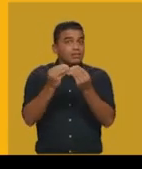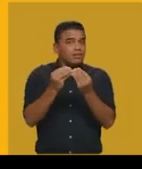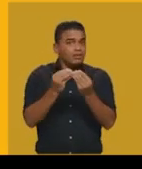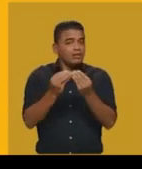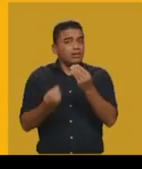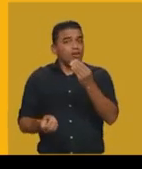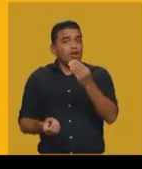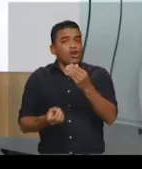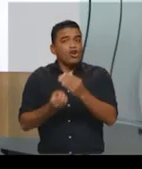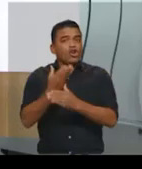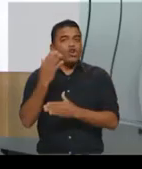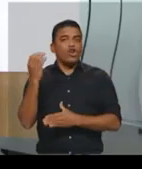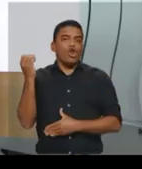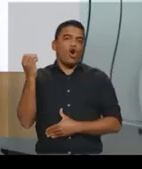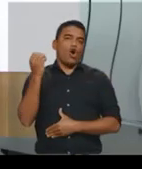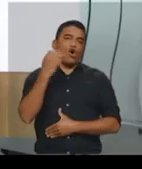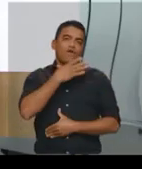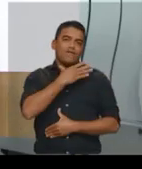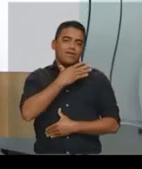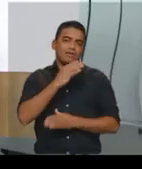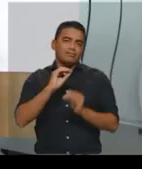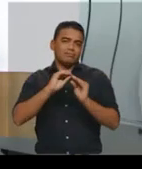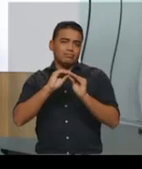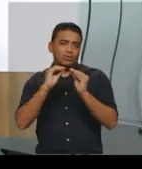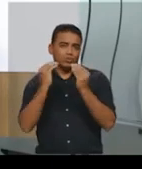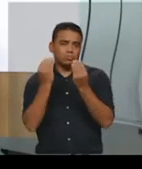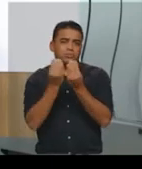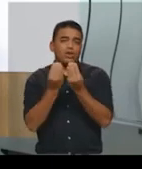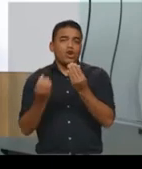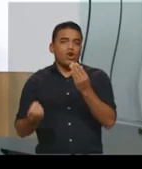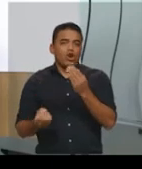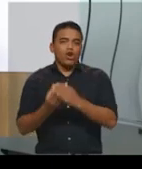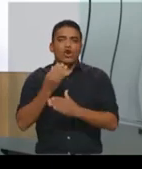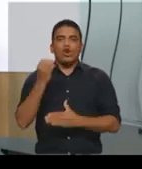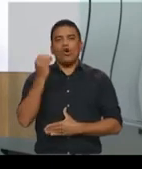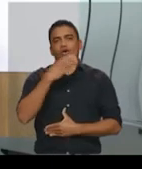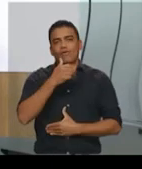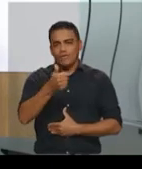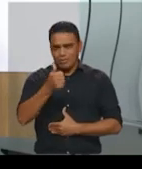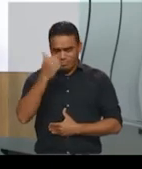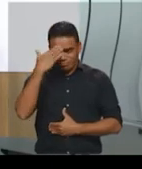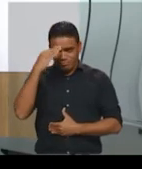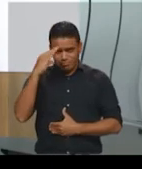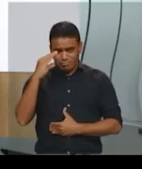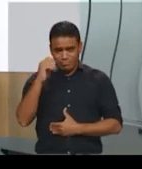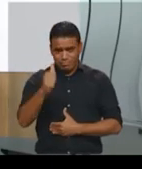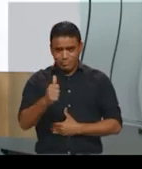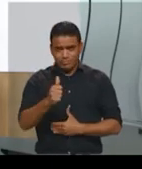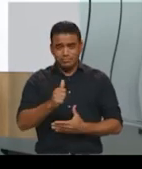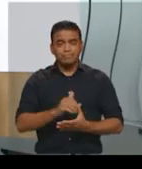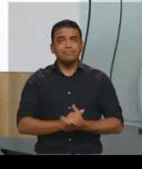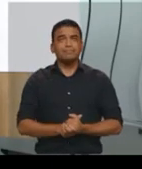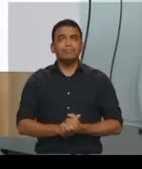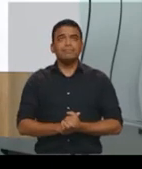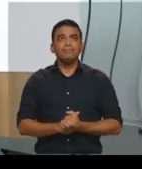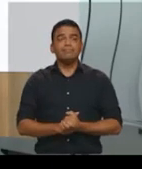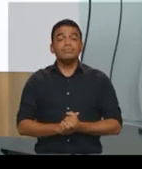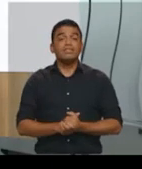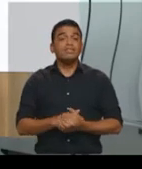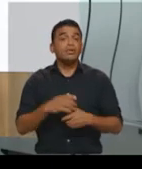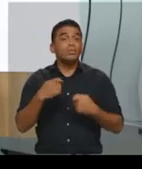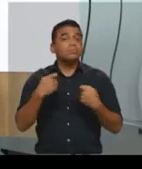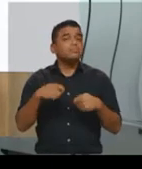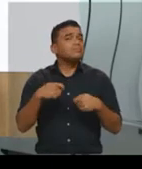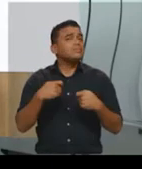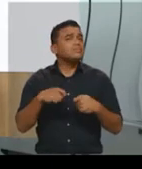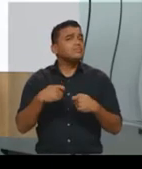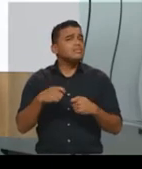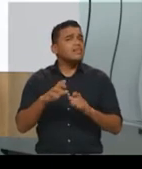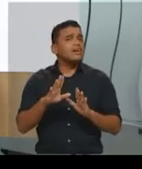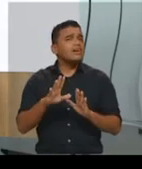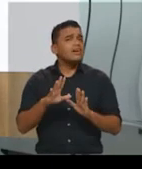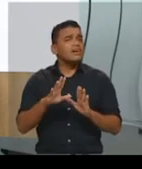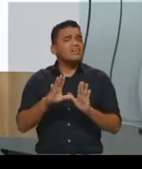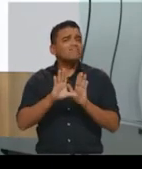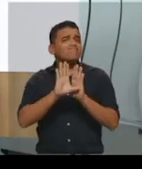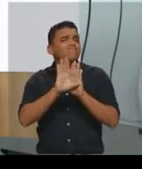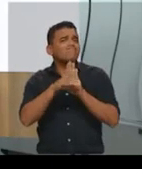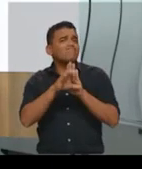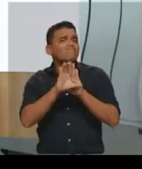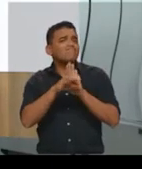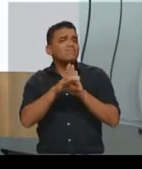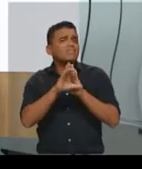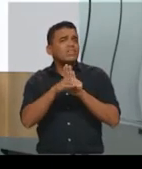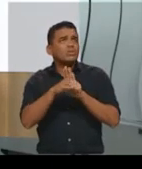nova substância. Tranquilo? Bom, houve então a necessidade de se